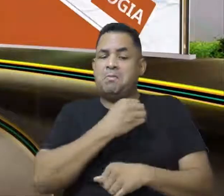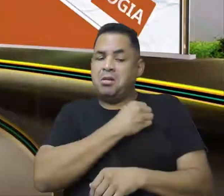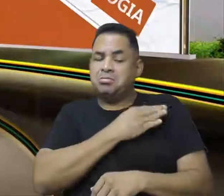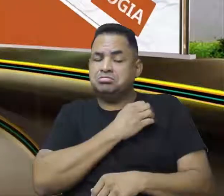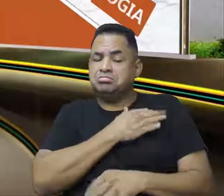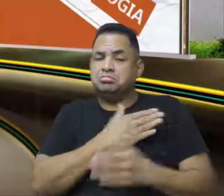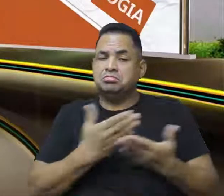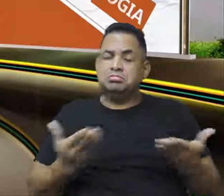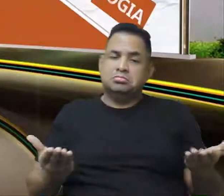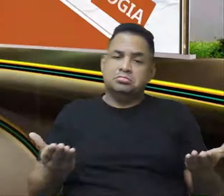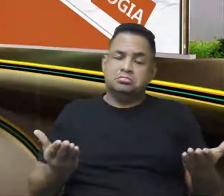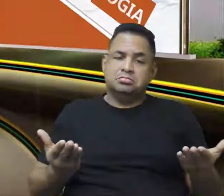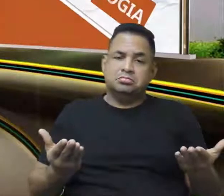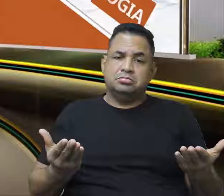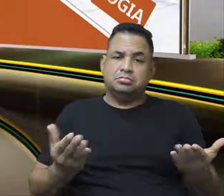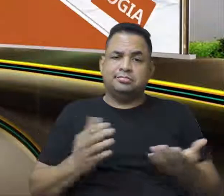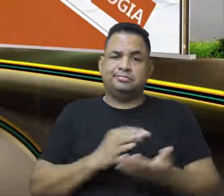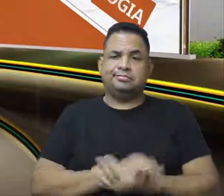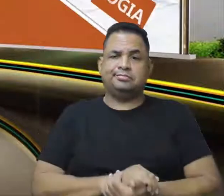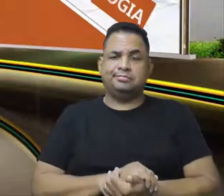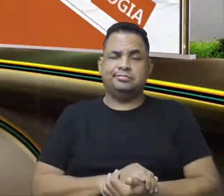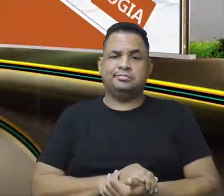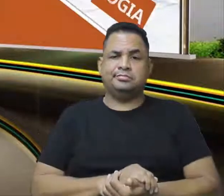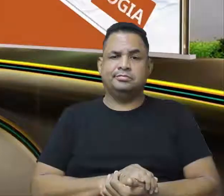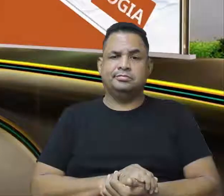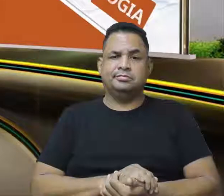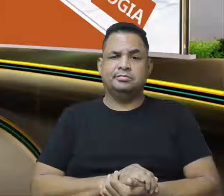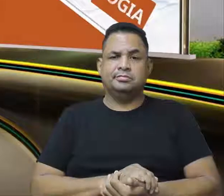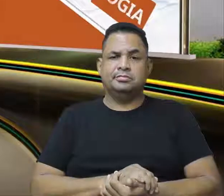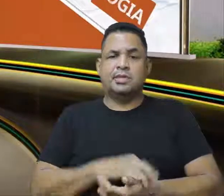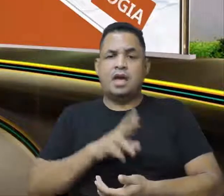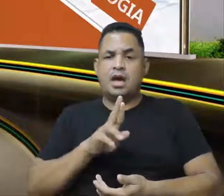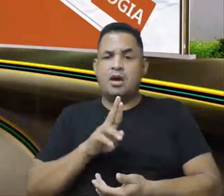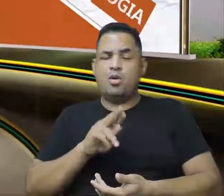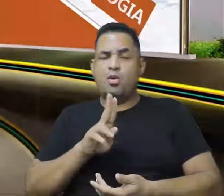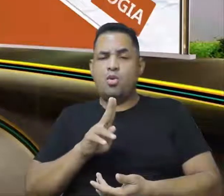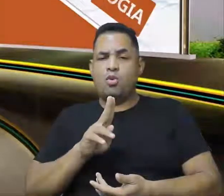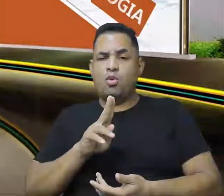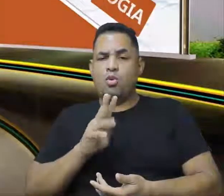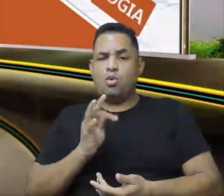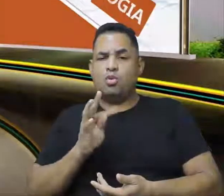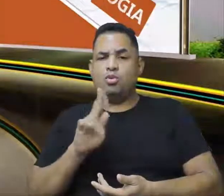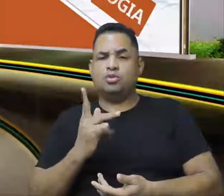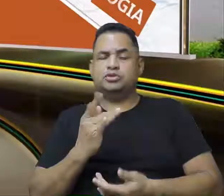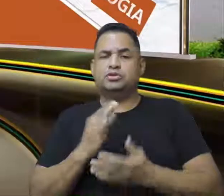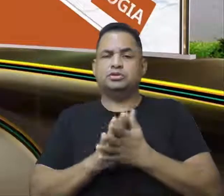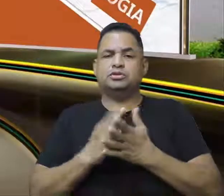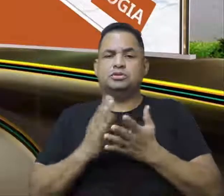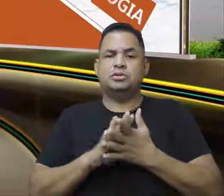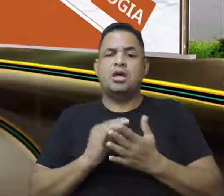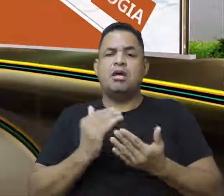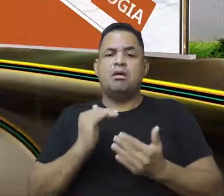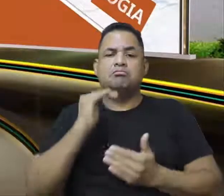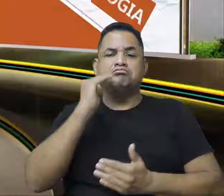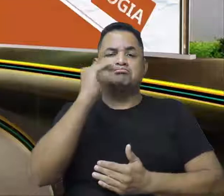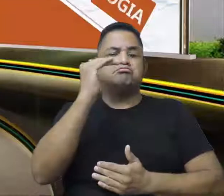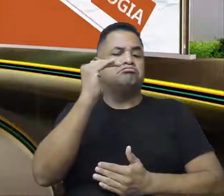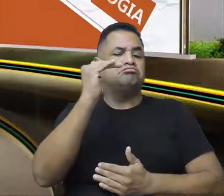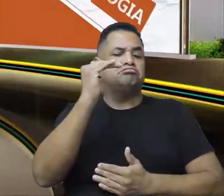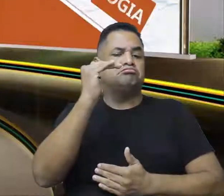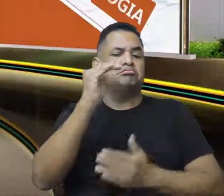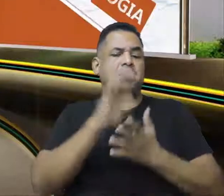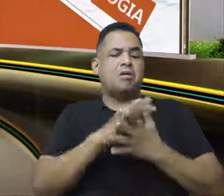preconceituosa, inclusive, né? Então, é isso que a Ruth estudava, né? A prevalência de